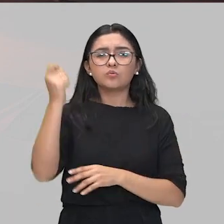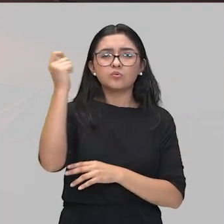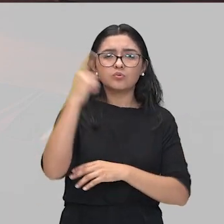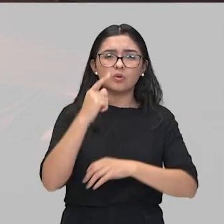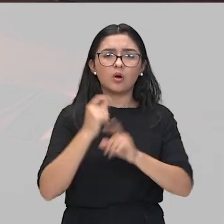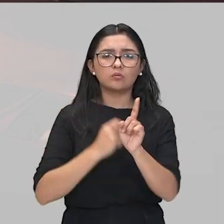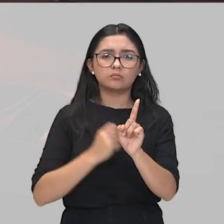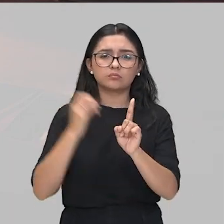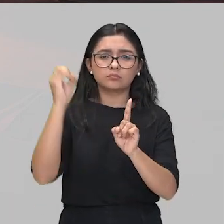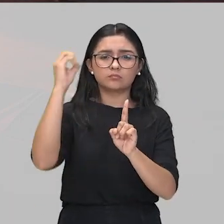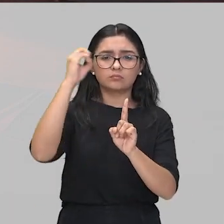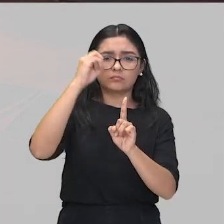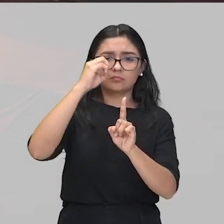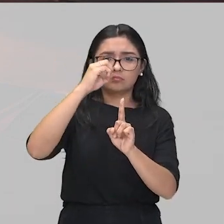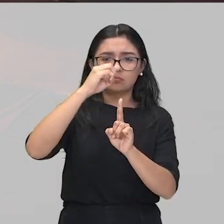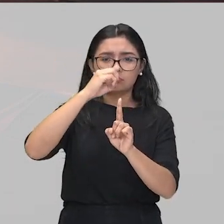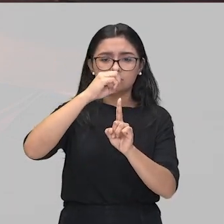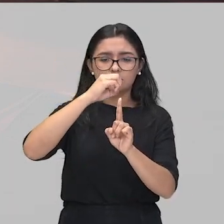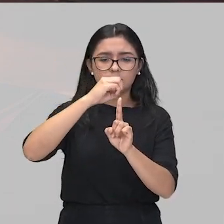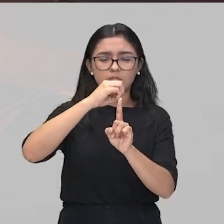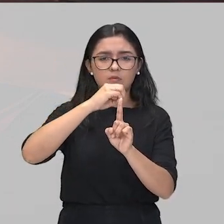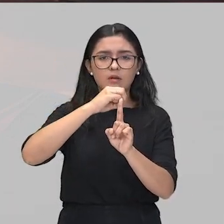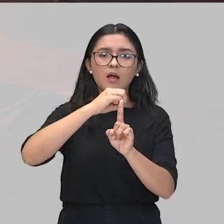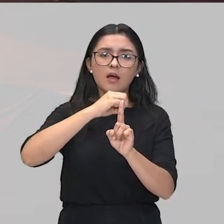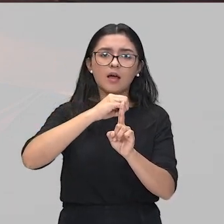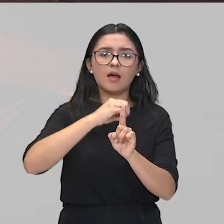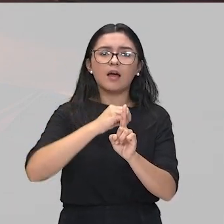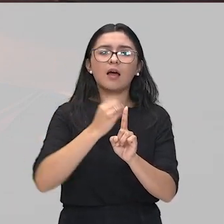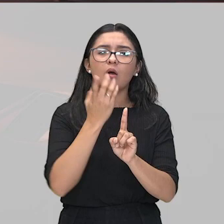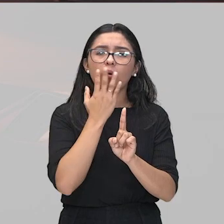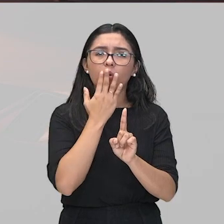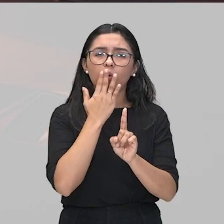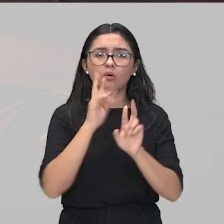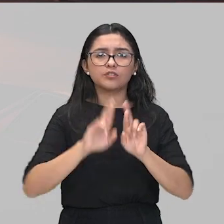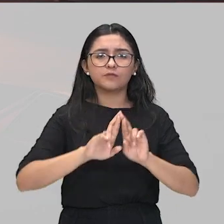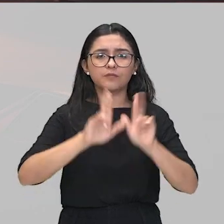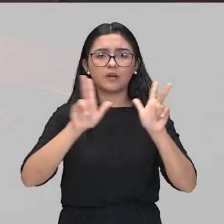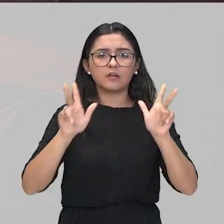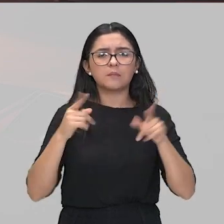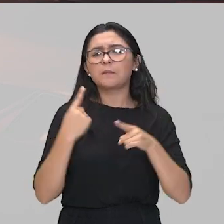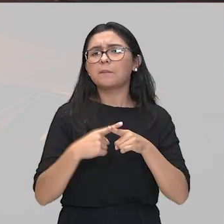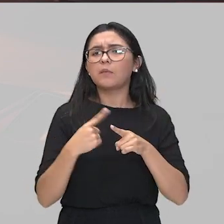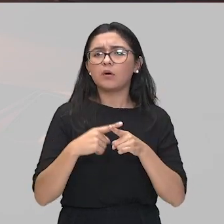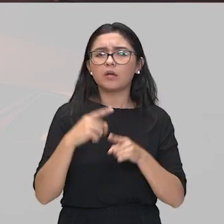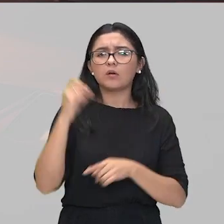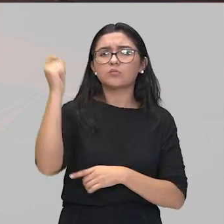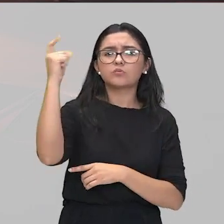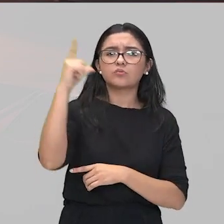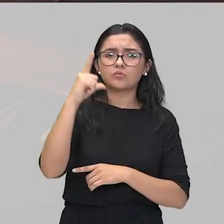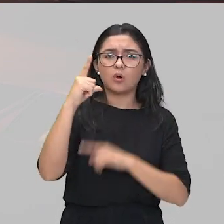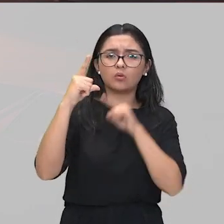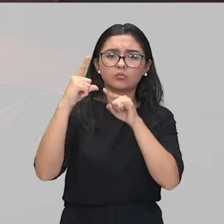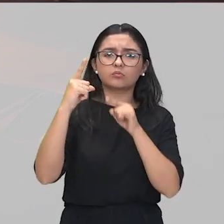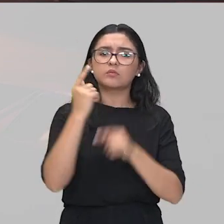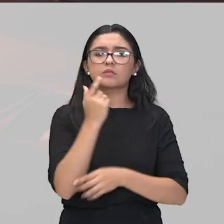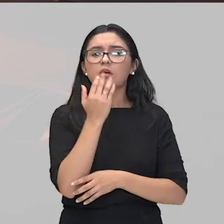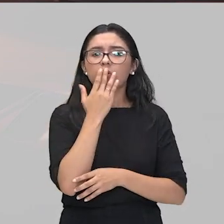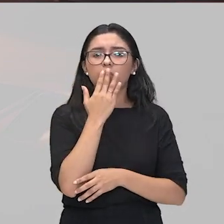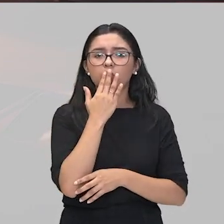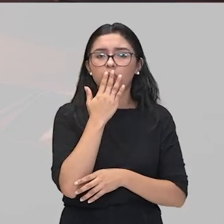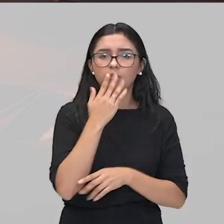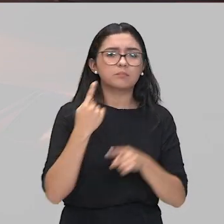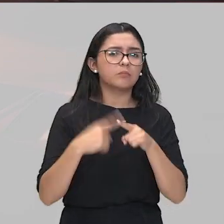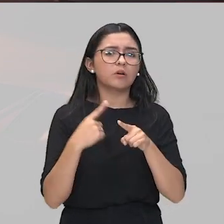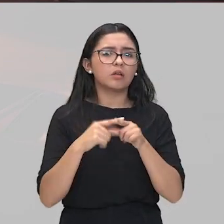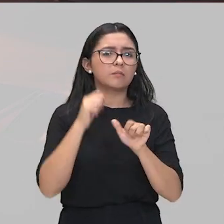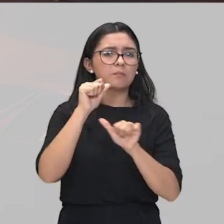mim, olha só, ele está com uma cor um pouco diferente. Mas por que o sol está dessa cor e por que o sol muda de